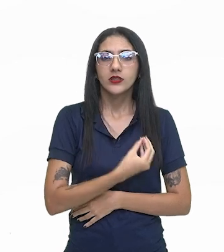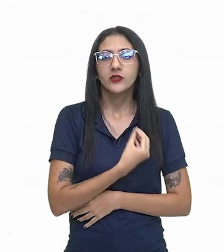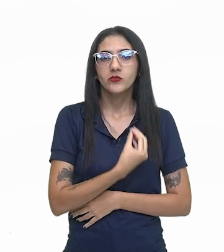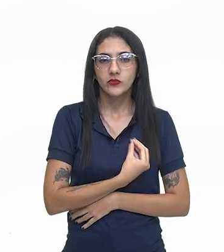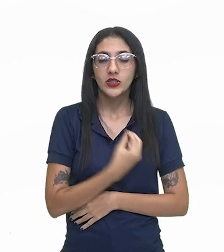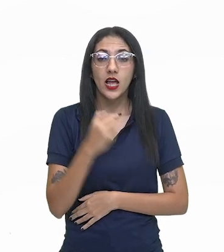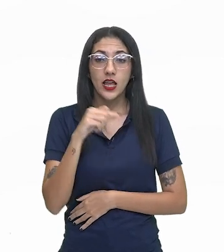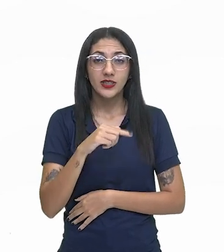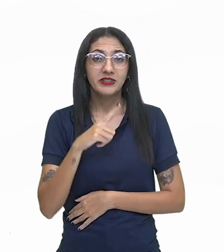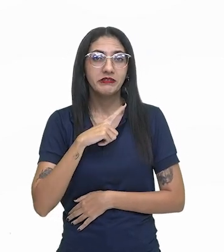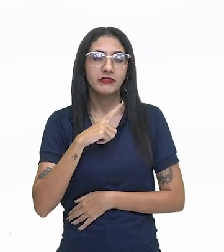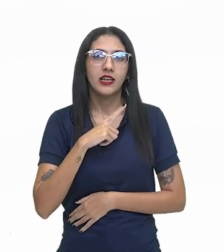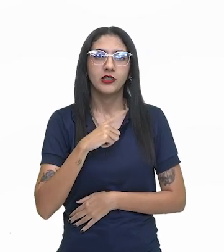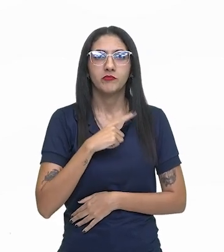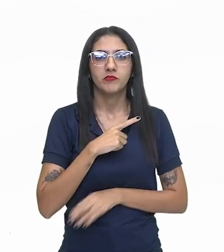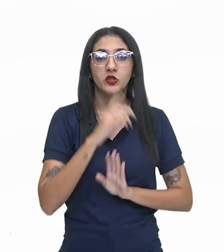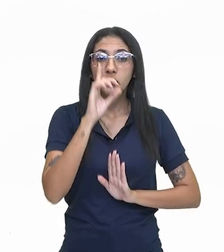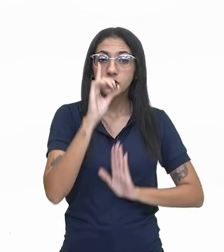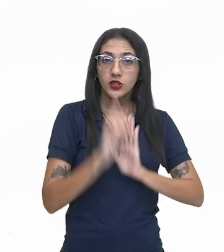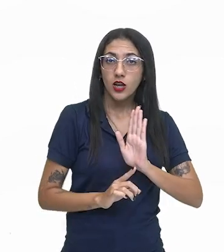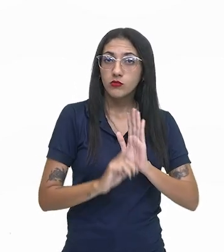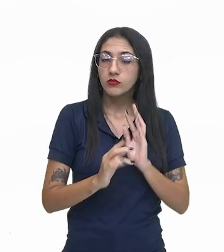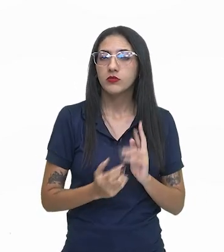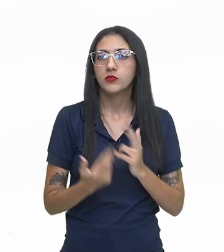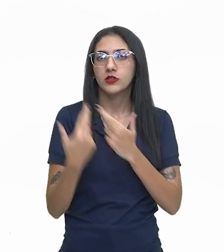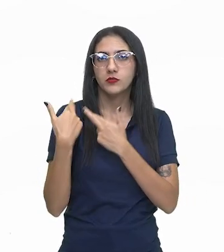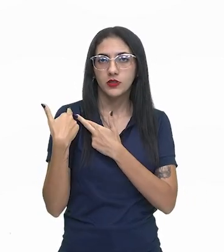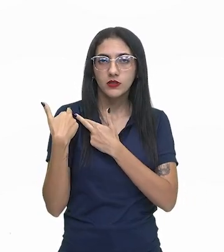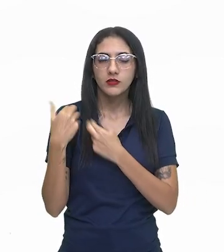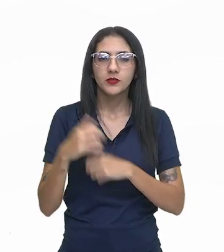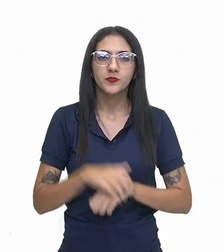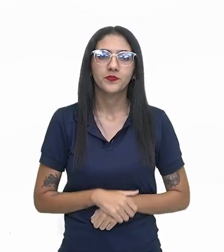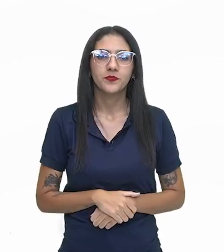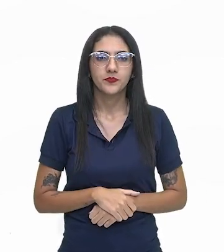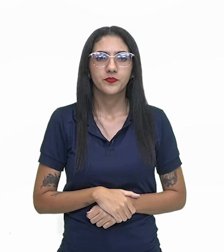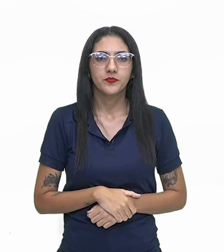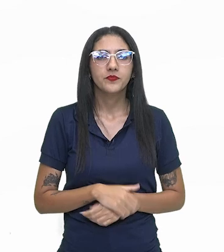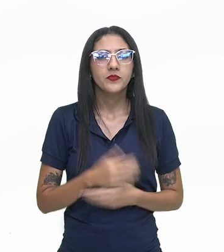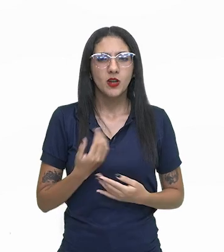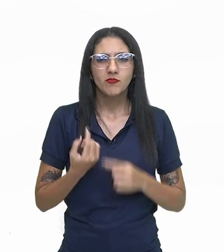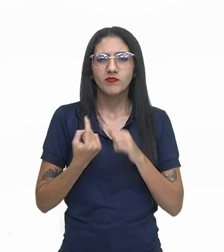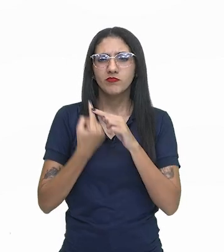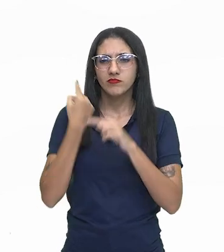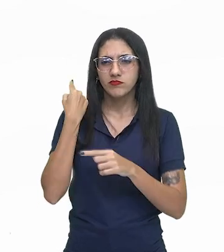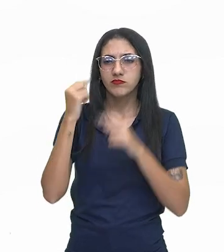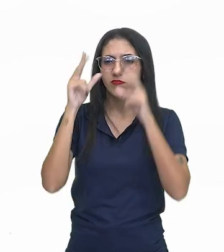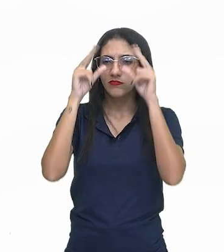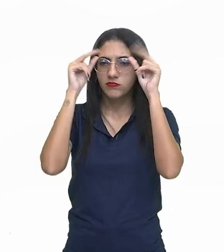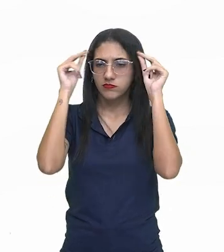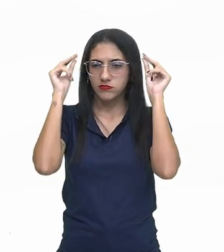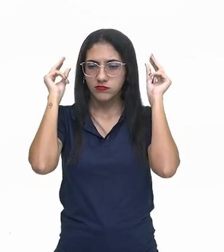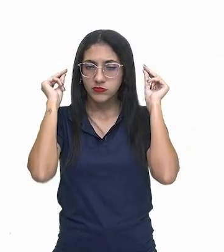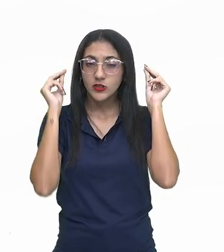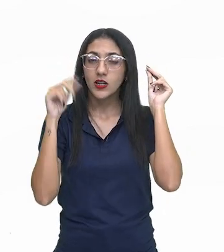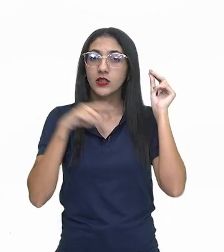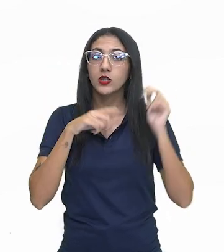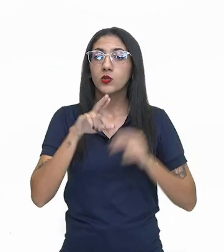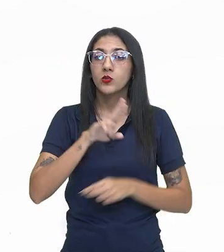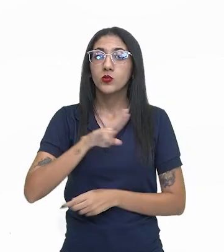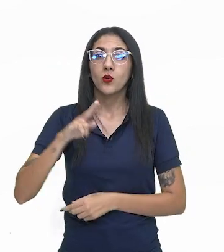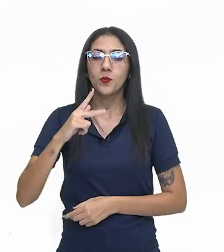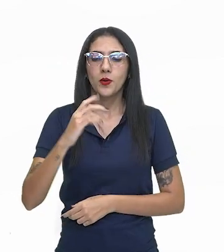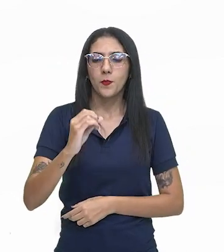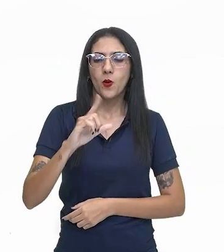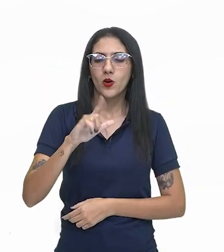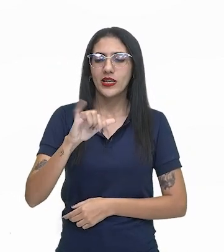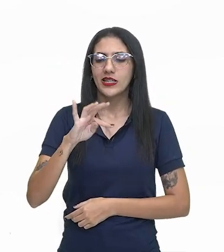de direitos e deveres, né? Então, o indivíduo que na Grécia chamava de político, né, que morava na polis,